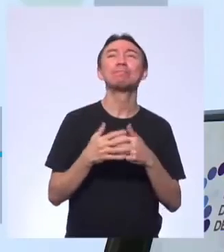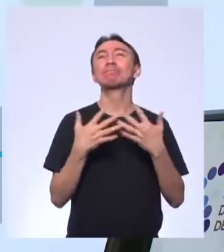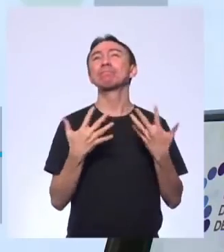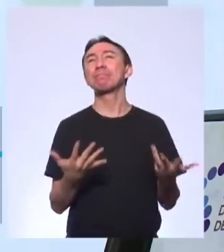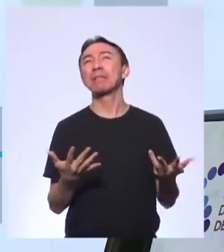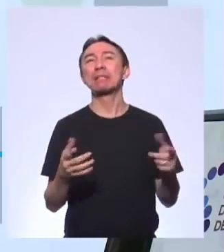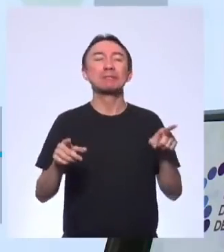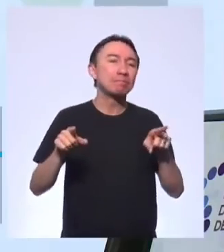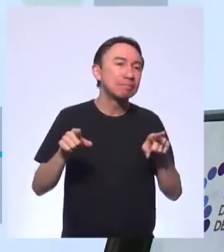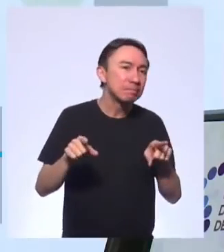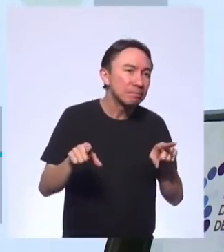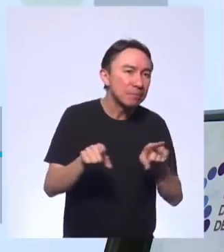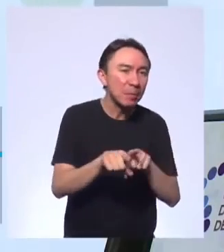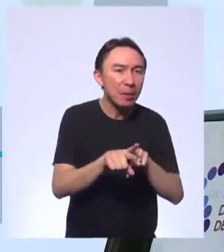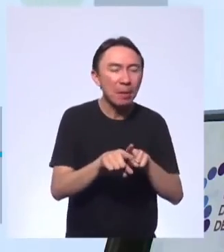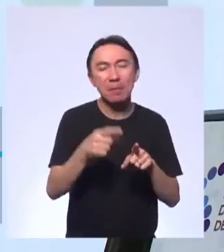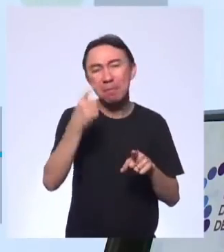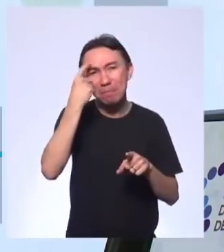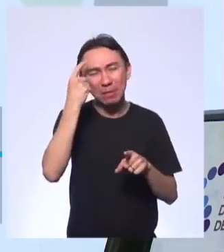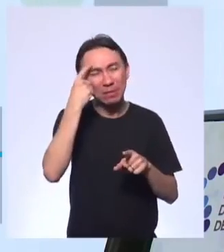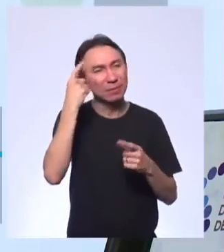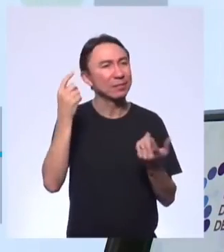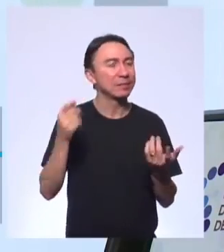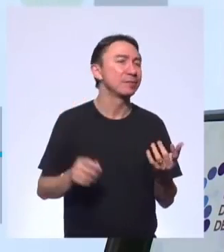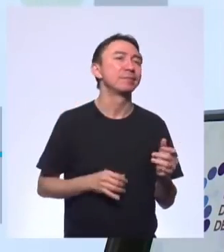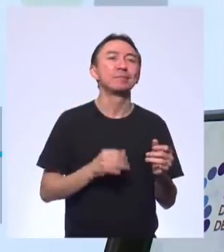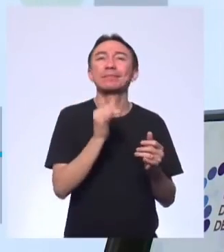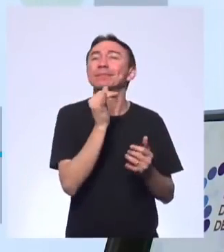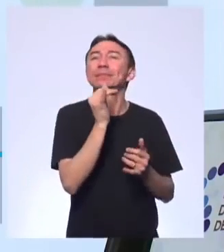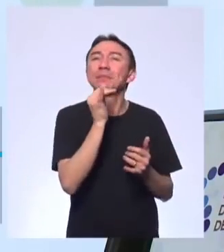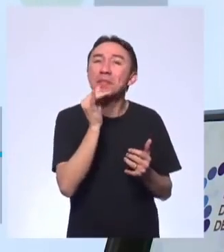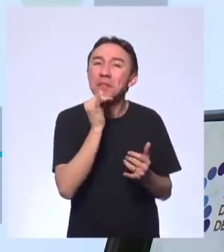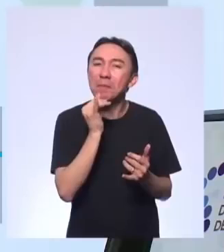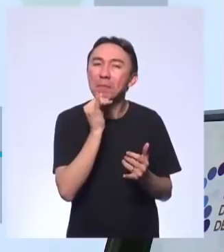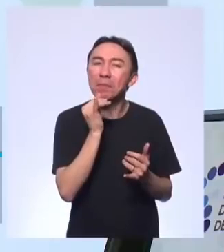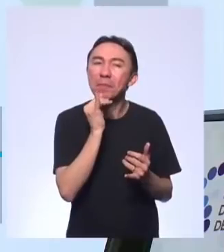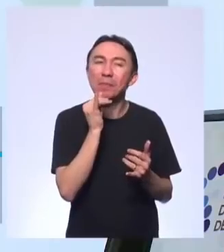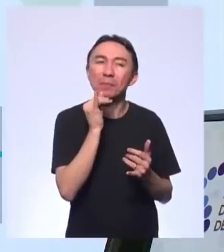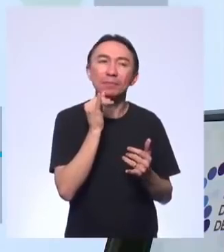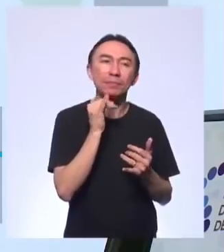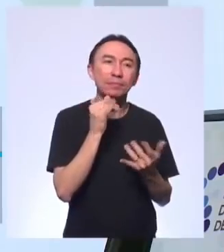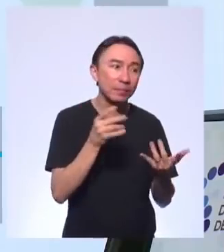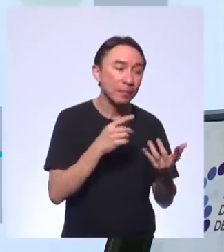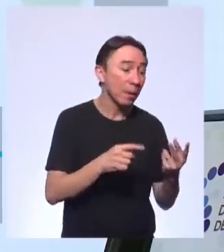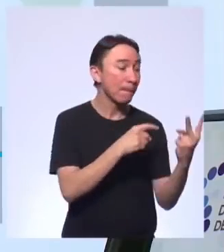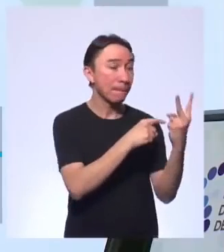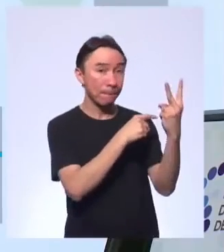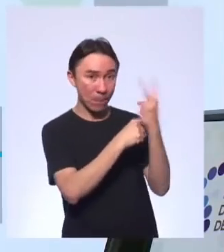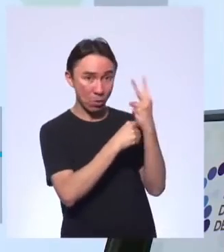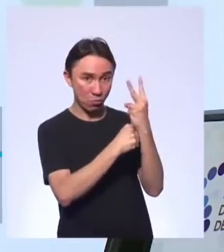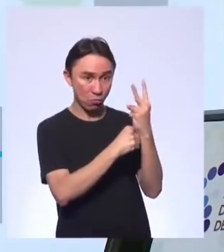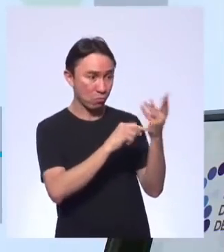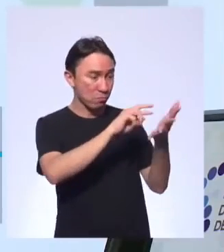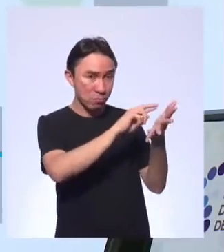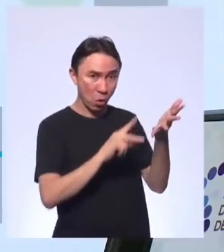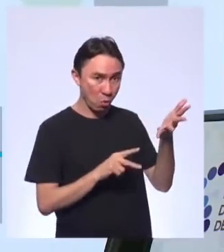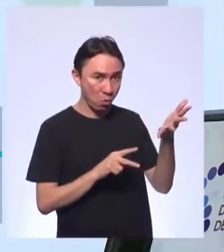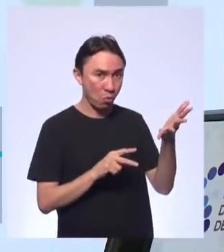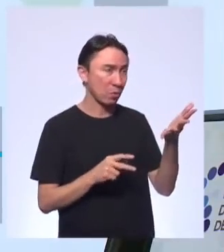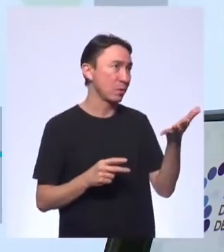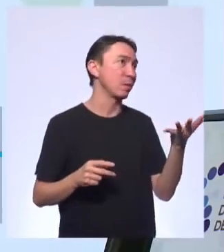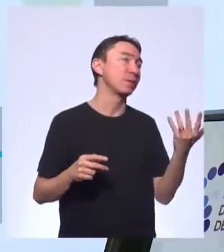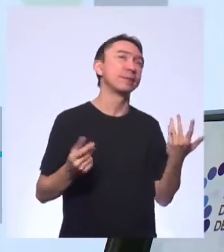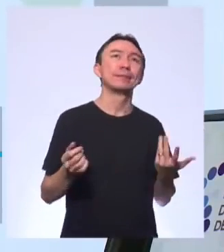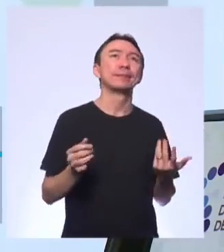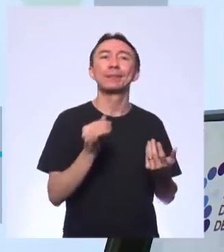pensa em exemplos aí de fatores de proteção, a gente está falando no sentido